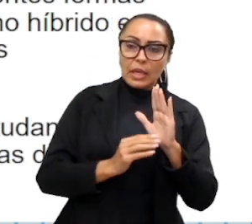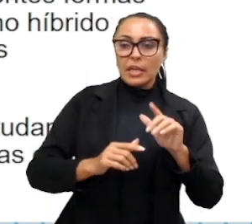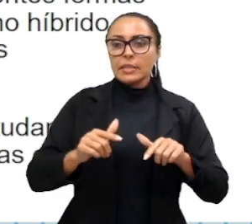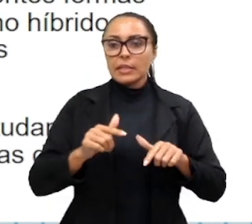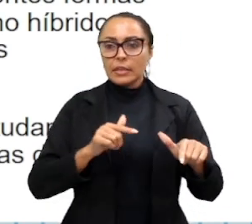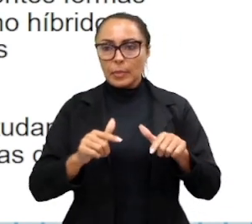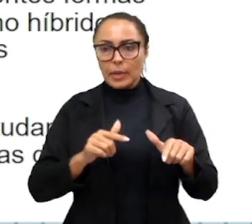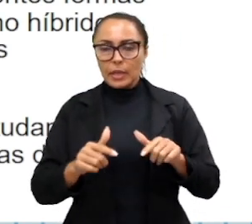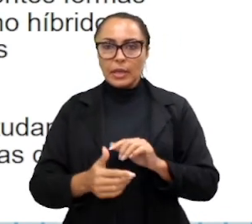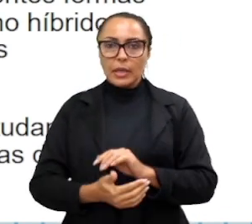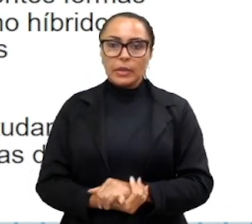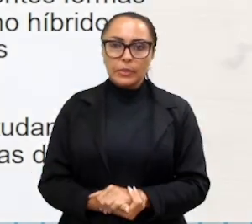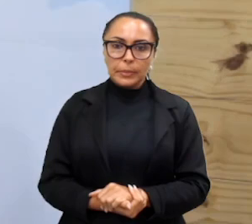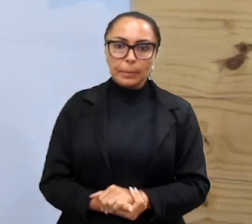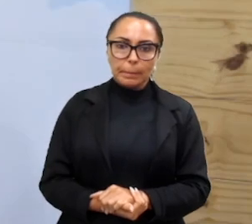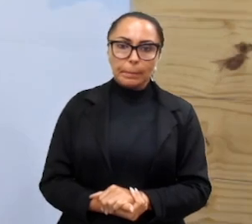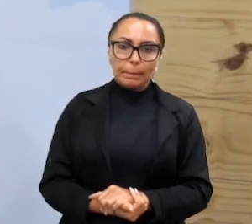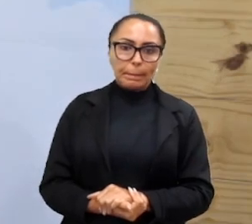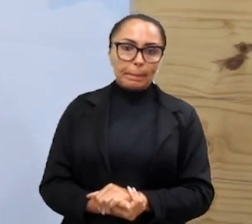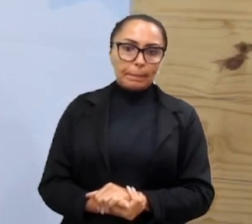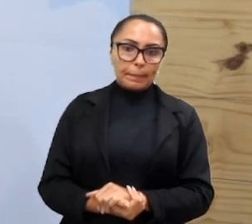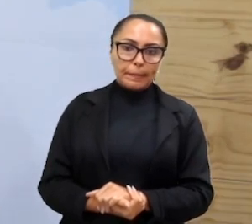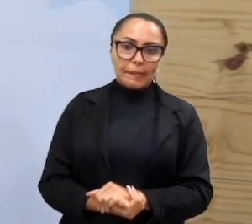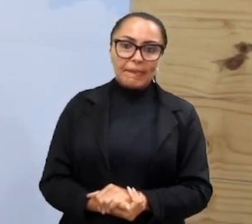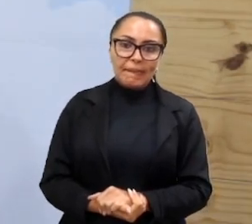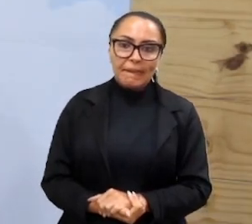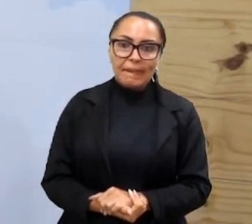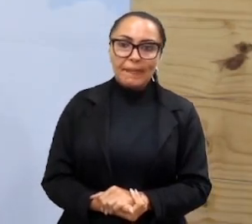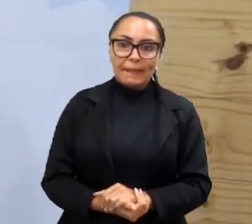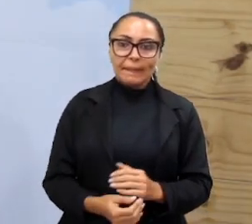curricular. A gente vai pensar a formação